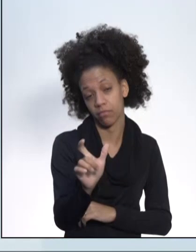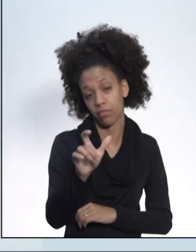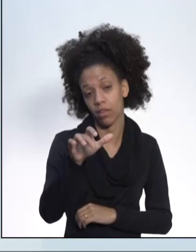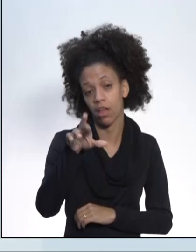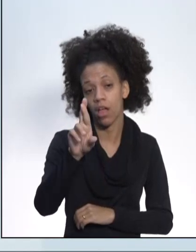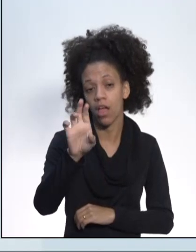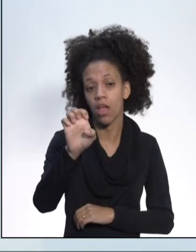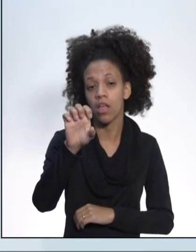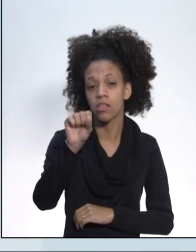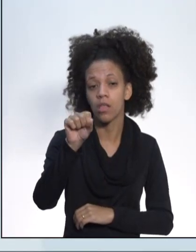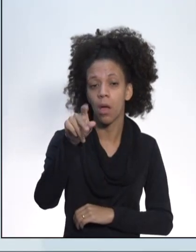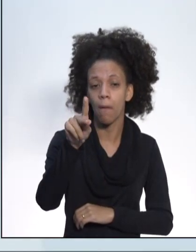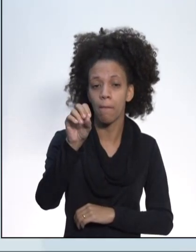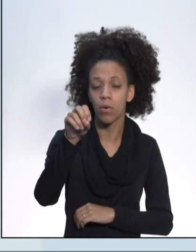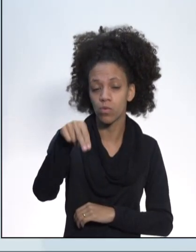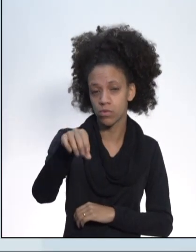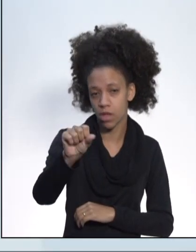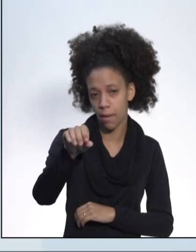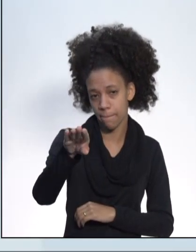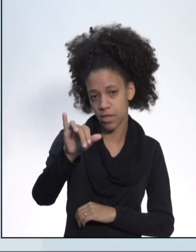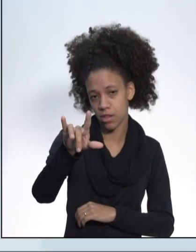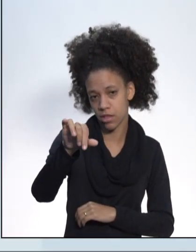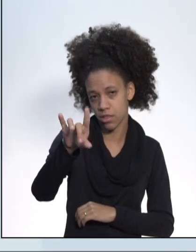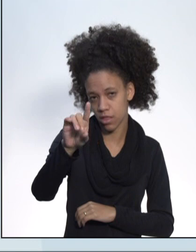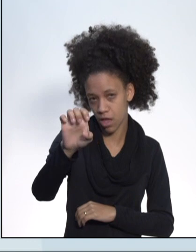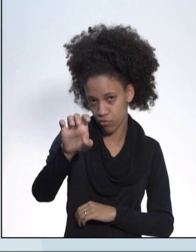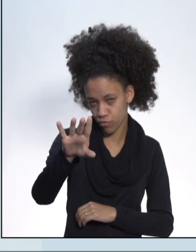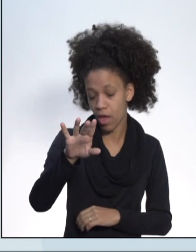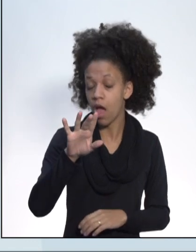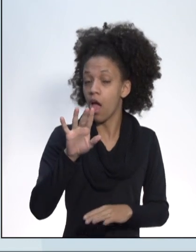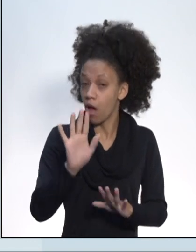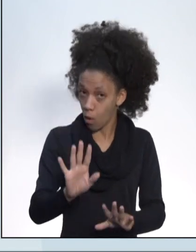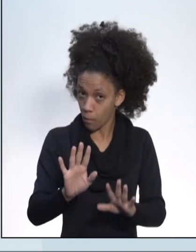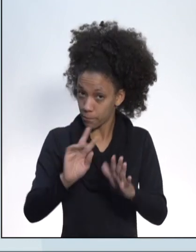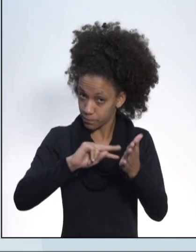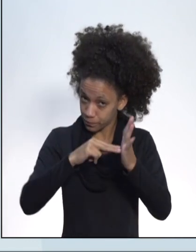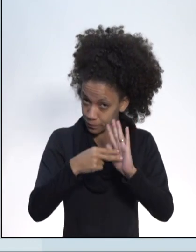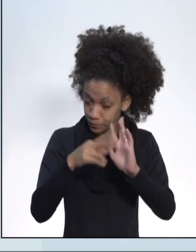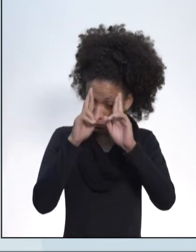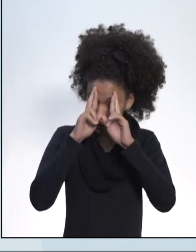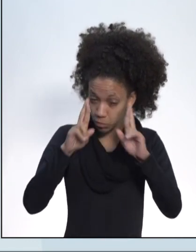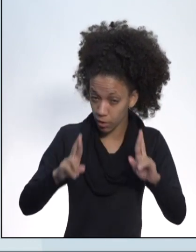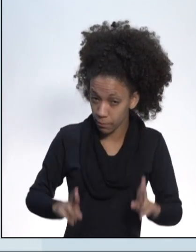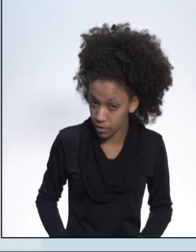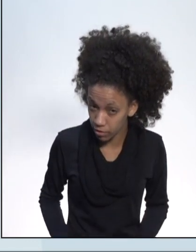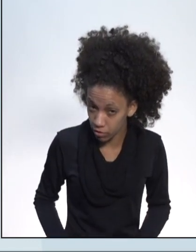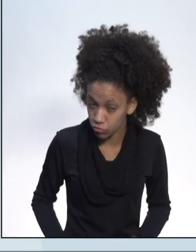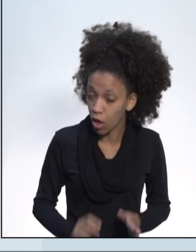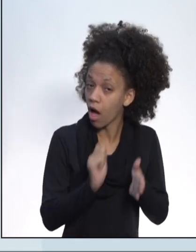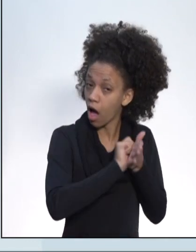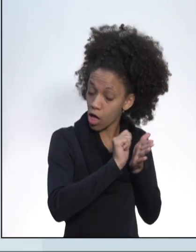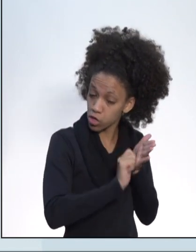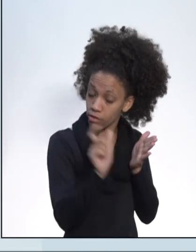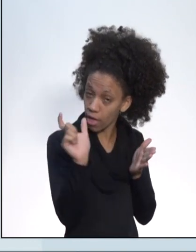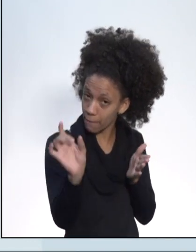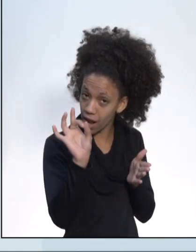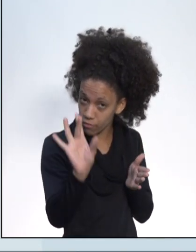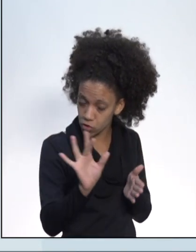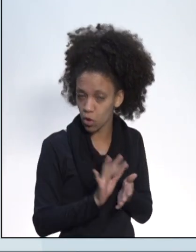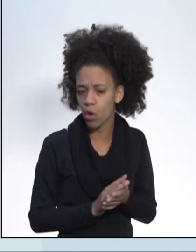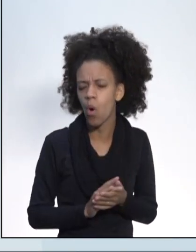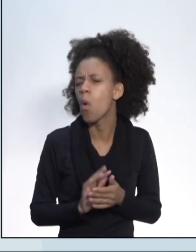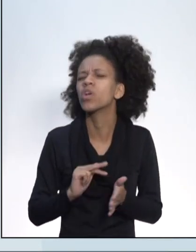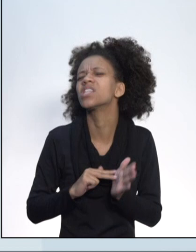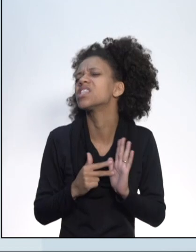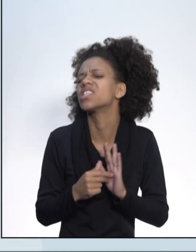ou seja, competência de responsabilidade. Anotem, responsabilidade. O que ela é?